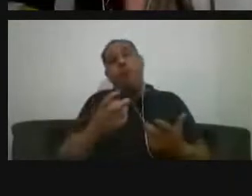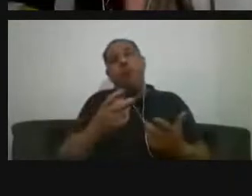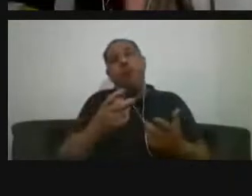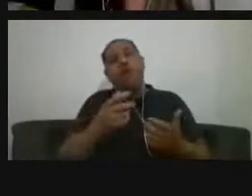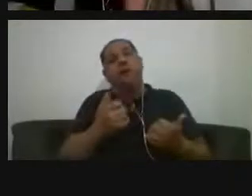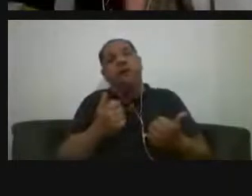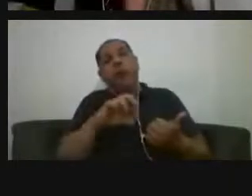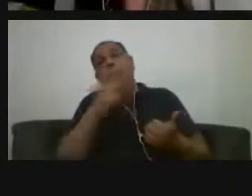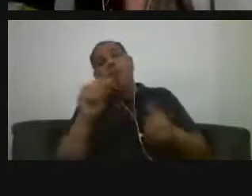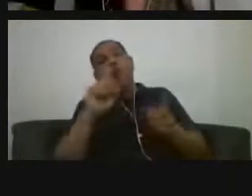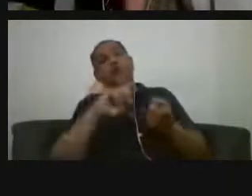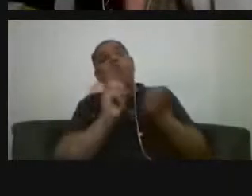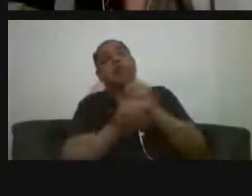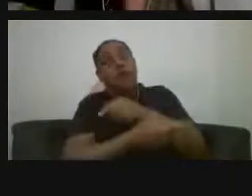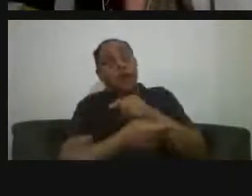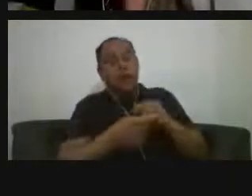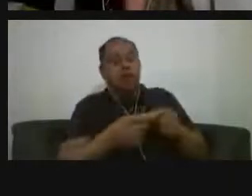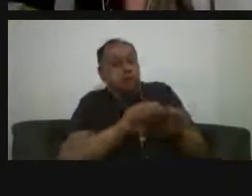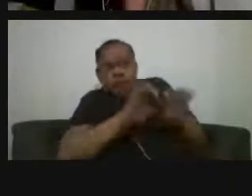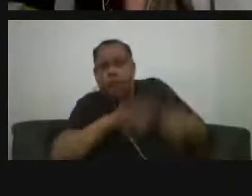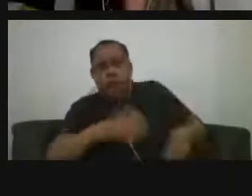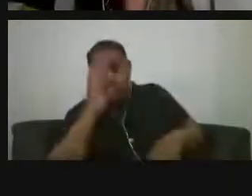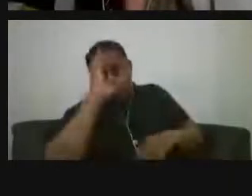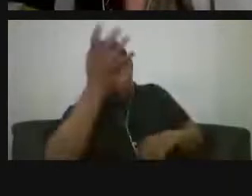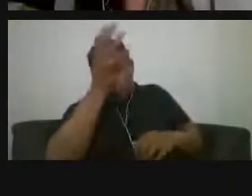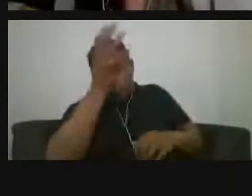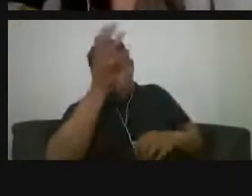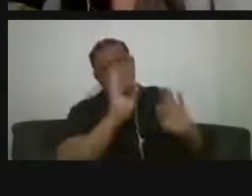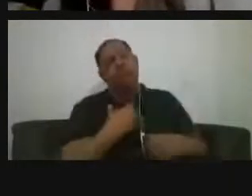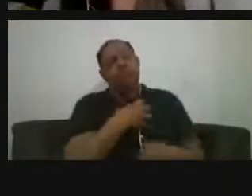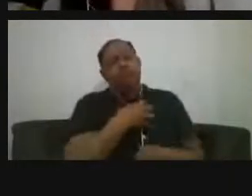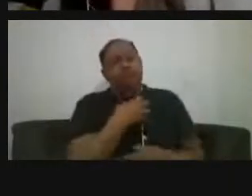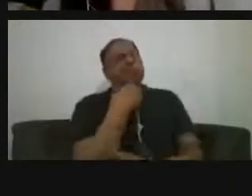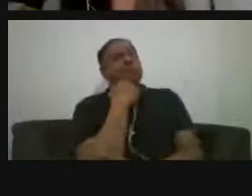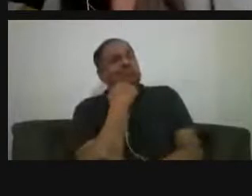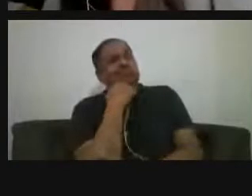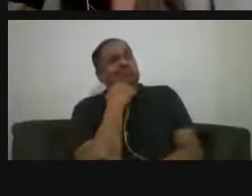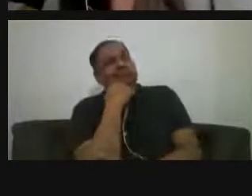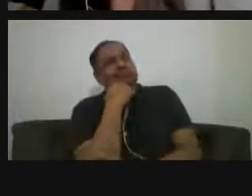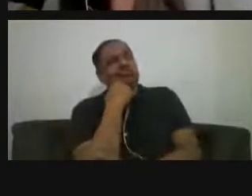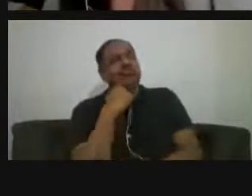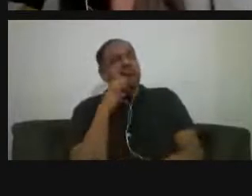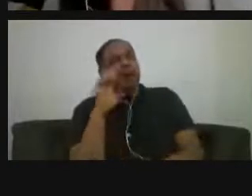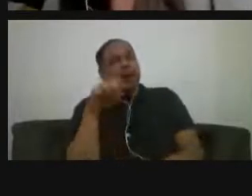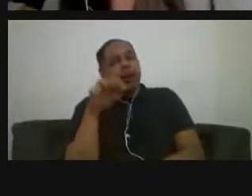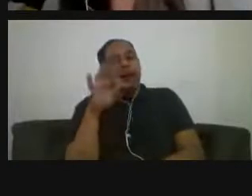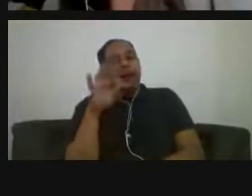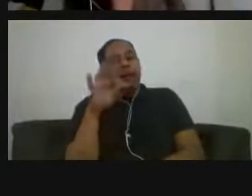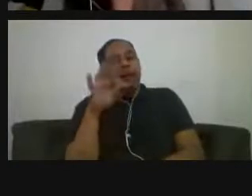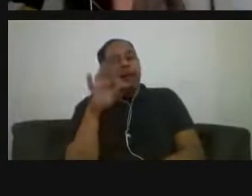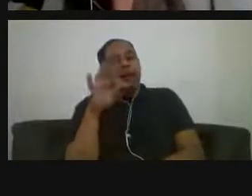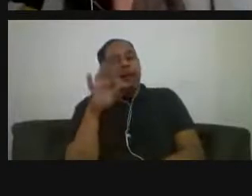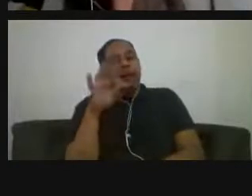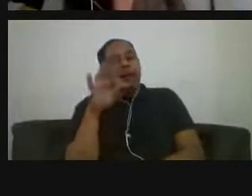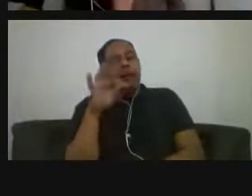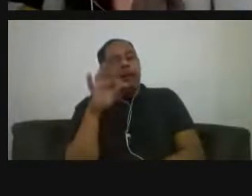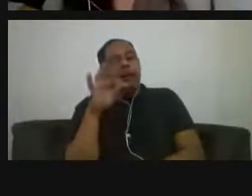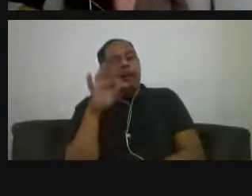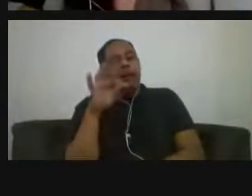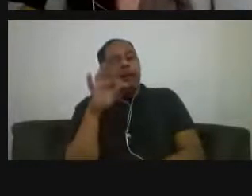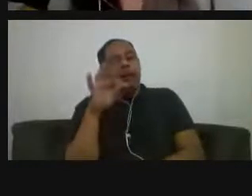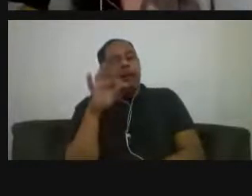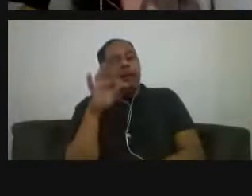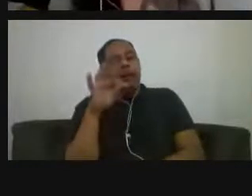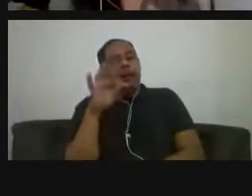eu estou entediada, eu estou buscando um sentido, e se eu não achar agora, né? Onde que isso entra nessa